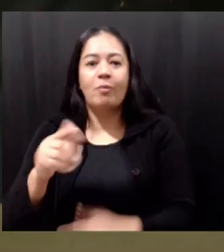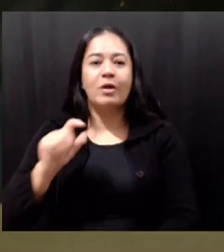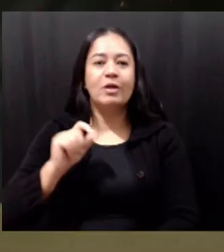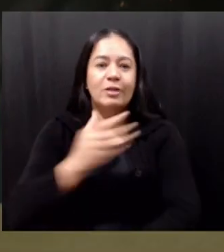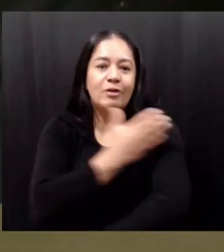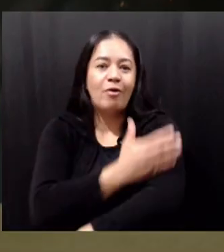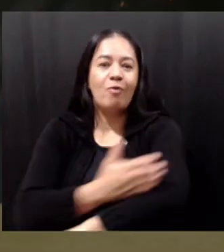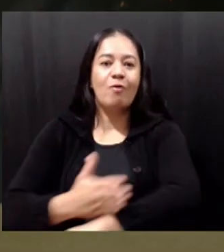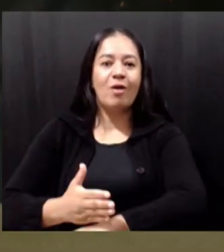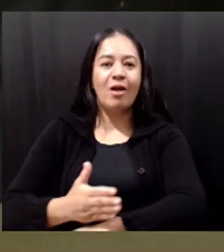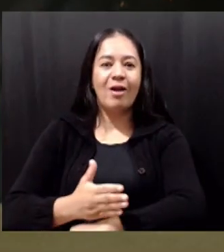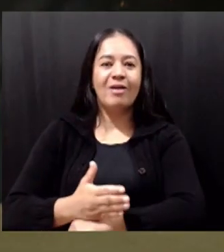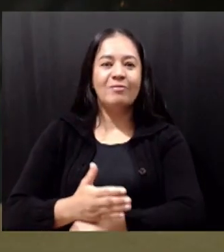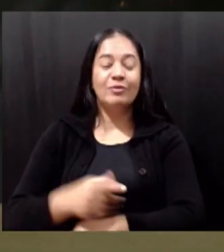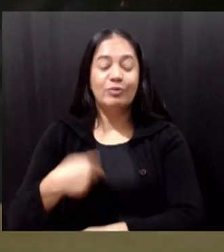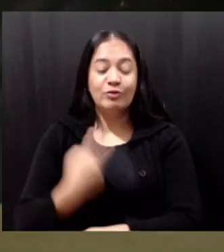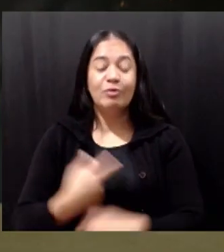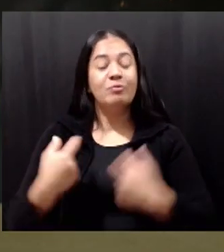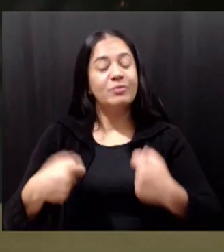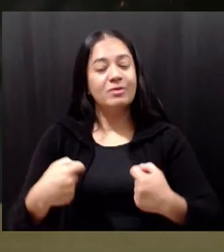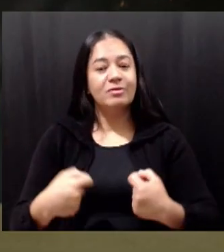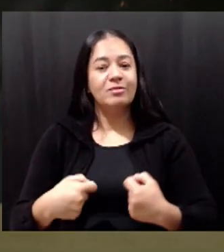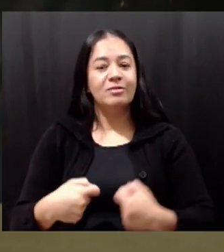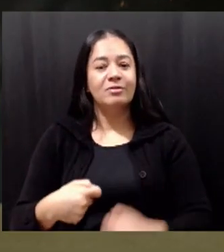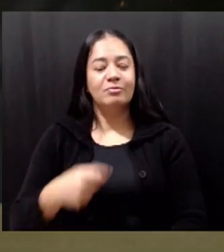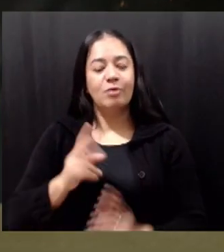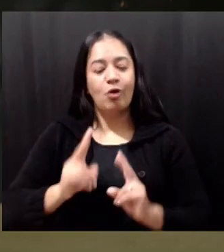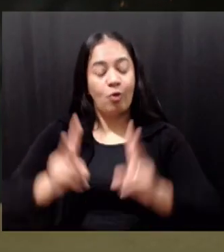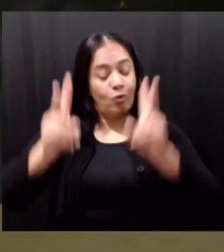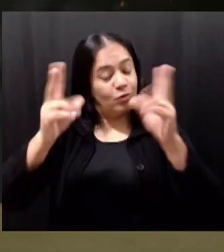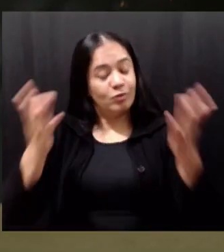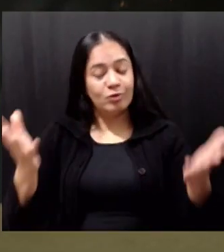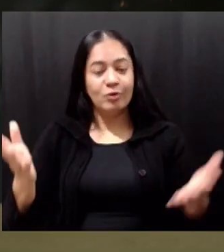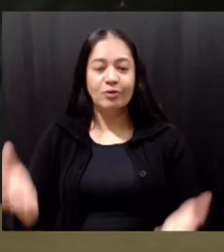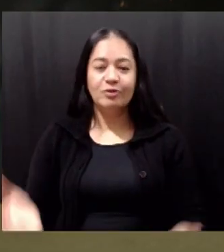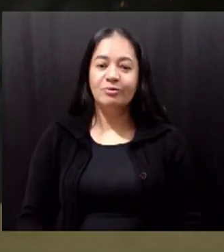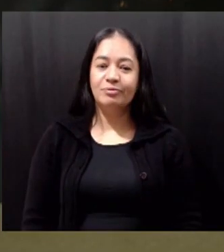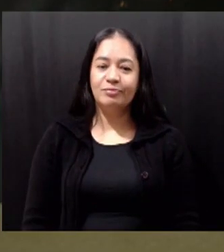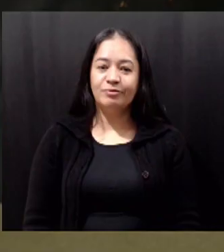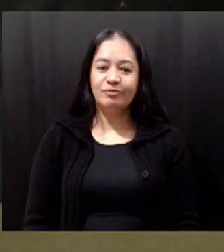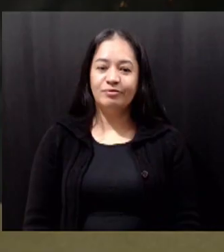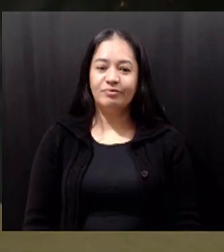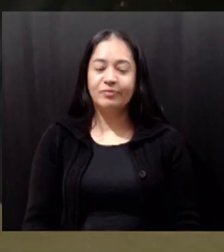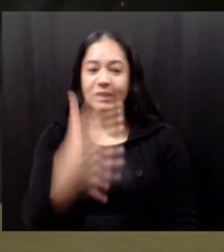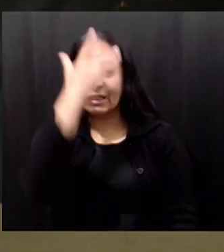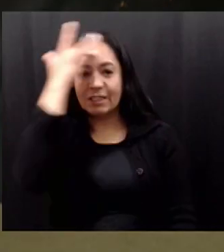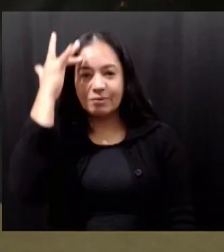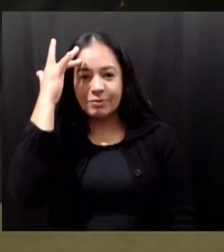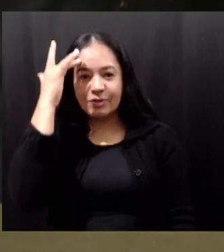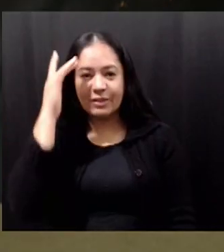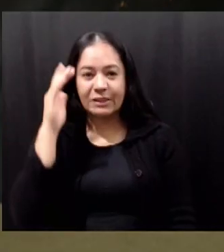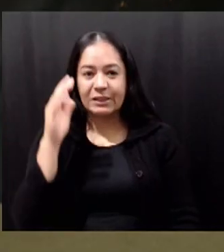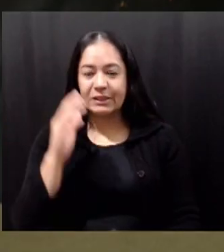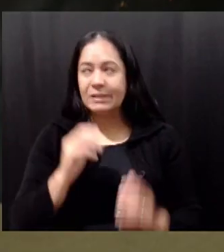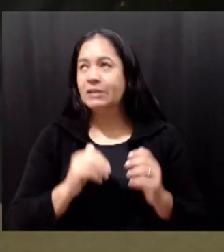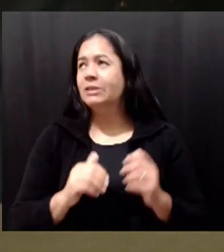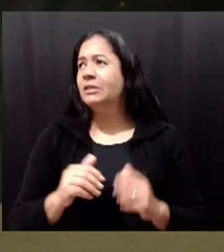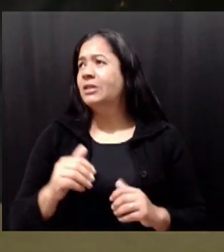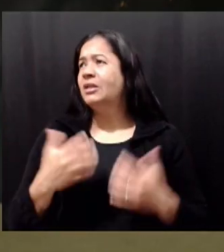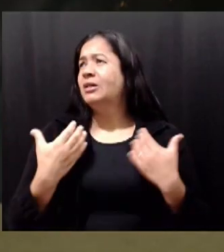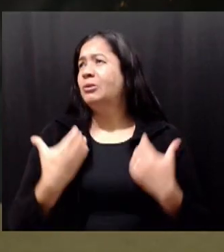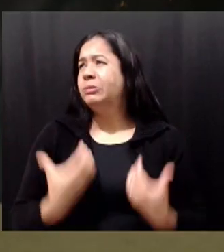desse hábito para poder seguir a vida. Então, o pessoal acha que tá todo mundo na fadiga digital, já tá todo mundo meio